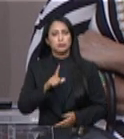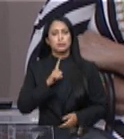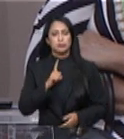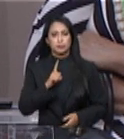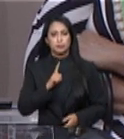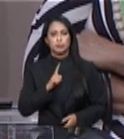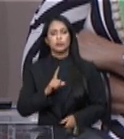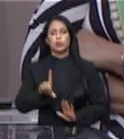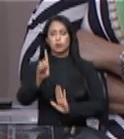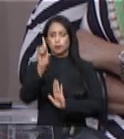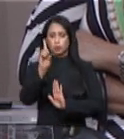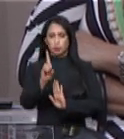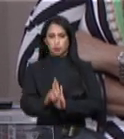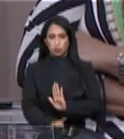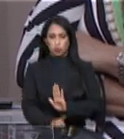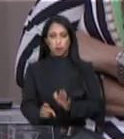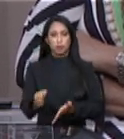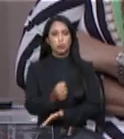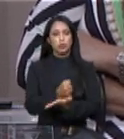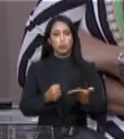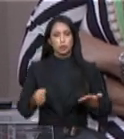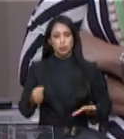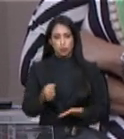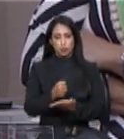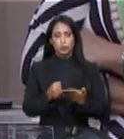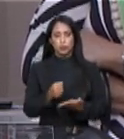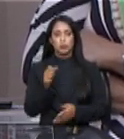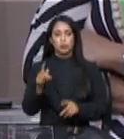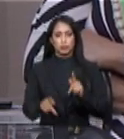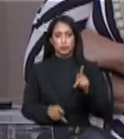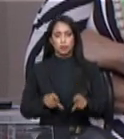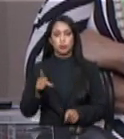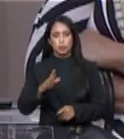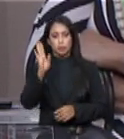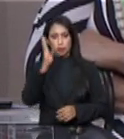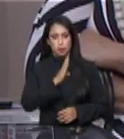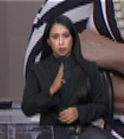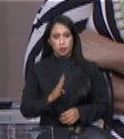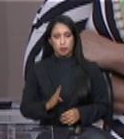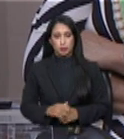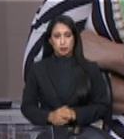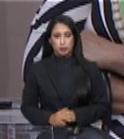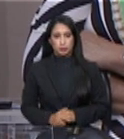fruição dos direitos fundamentais da população brasileira.